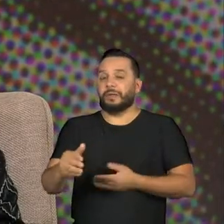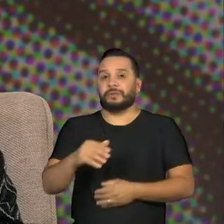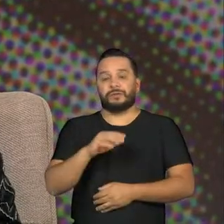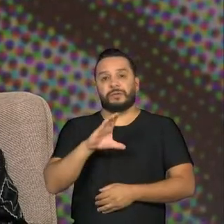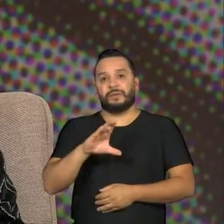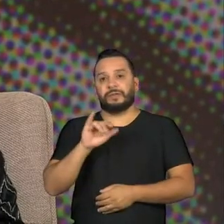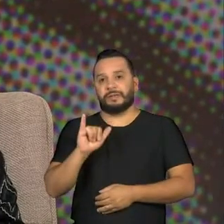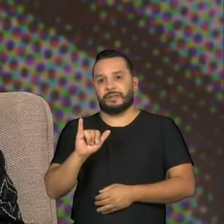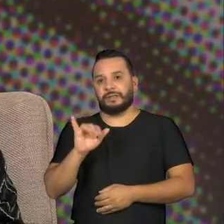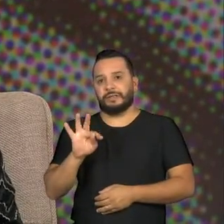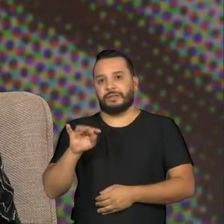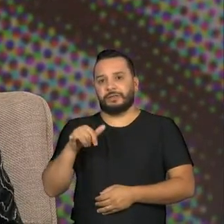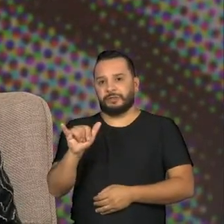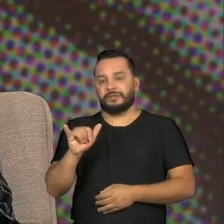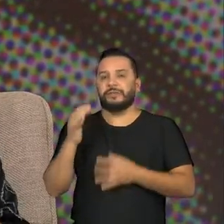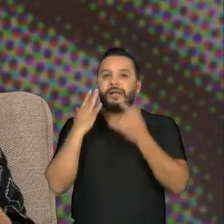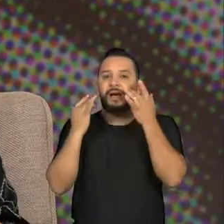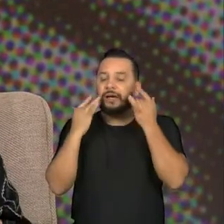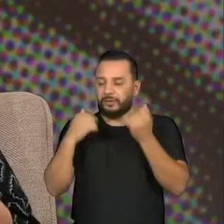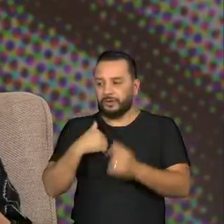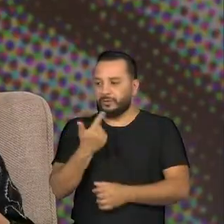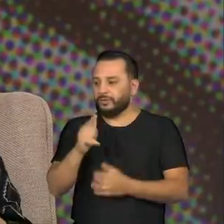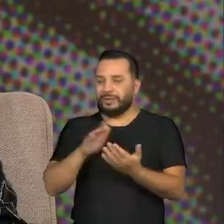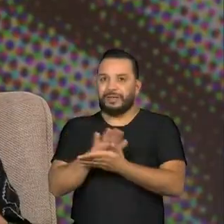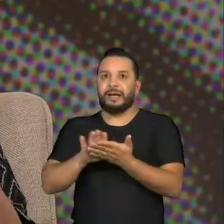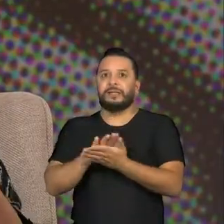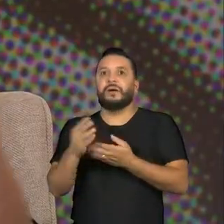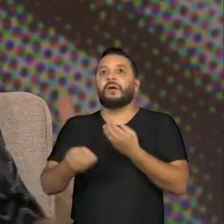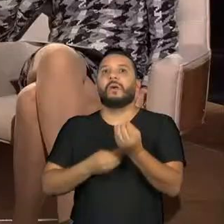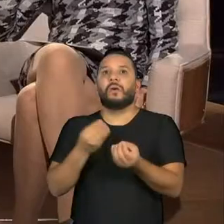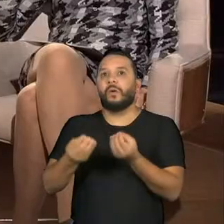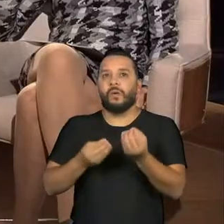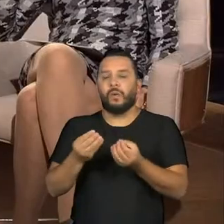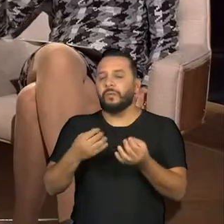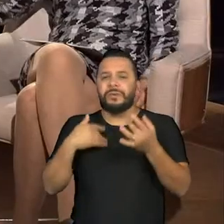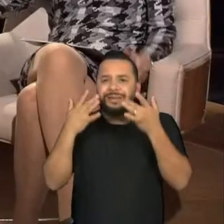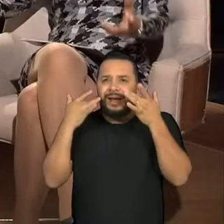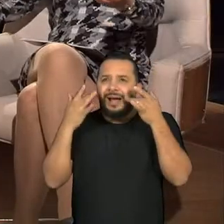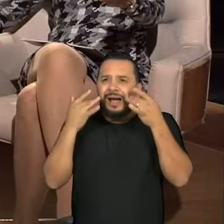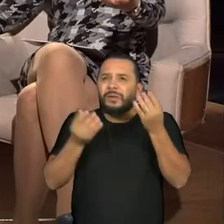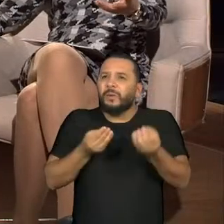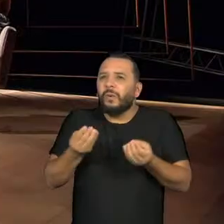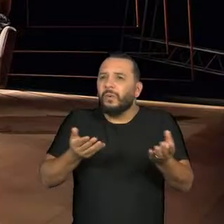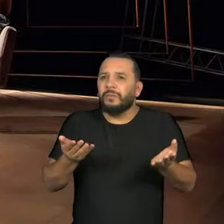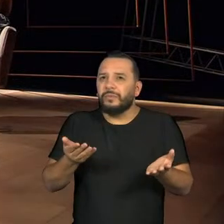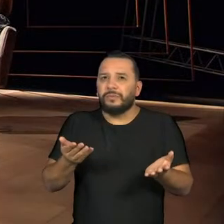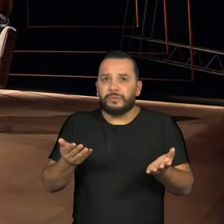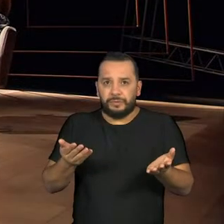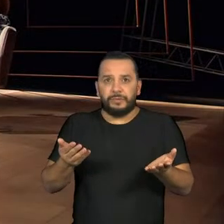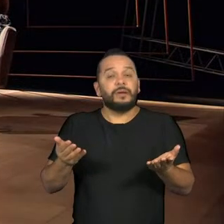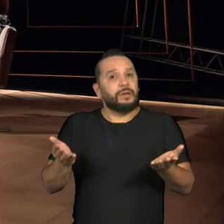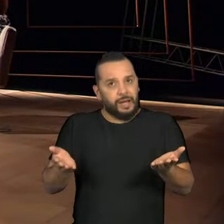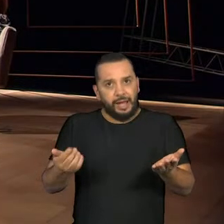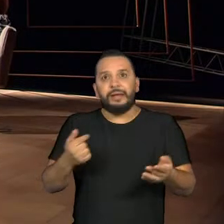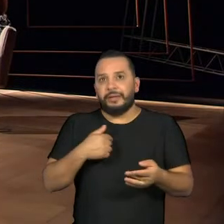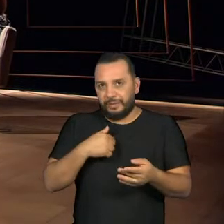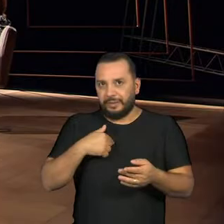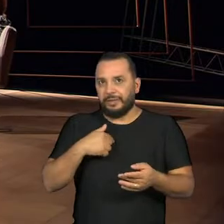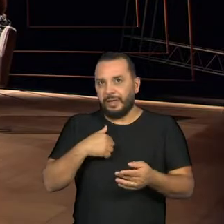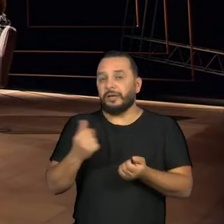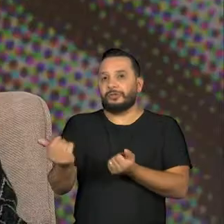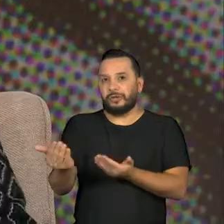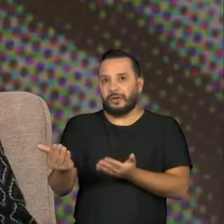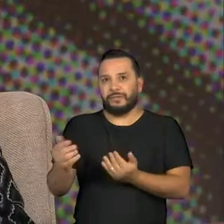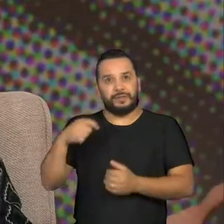não tínhamos nada. E a gente falou, como é que a gente faz para fazer uma peça? Como é que vocês produziram o primeiro espetáculo? Isso é o que eu falo para jovens